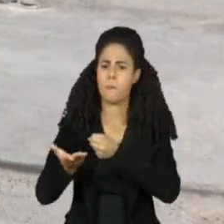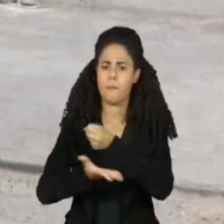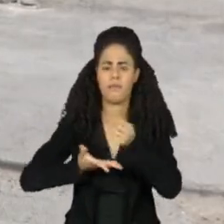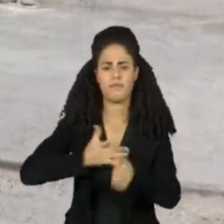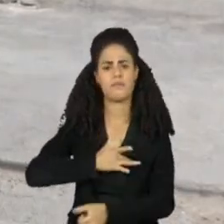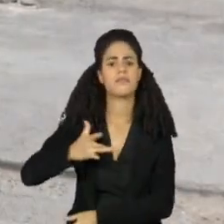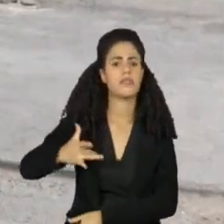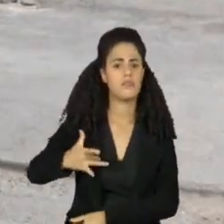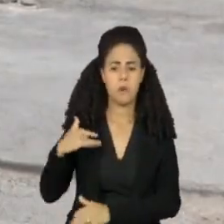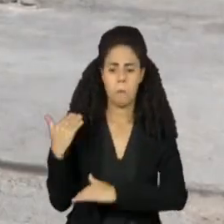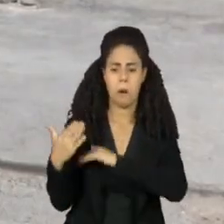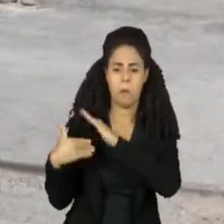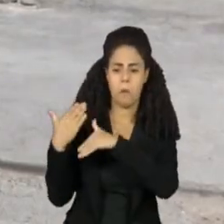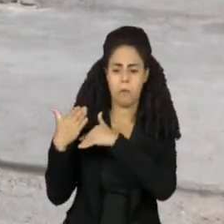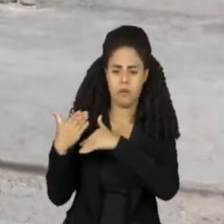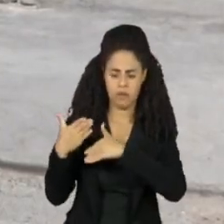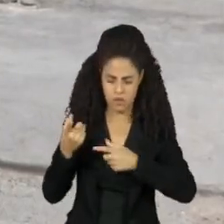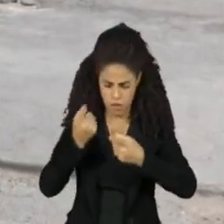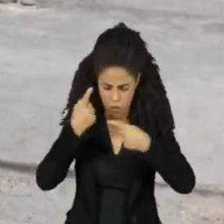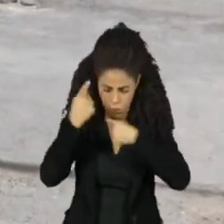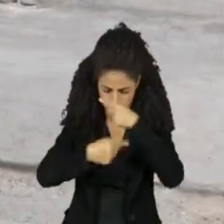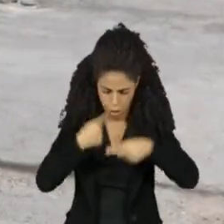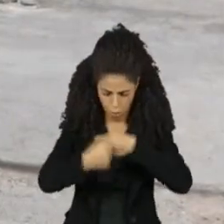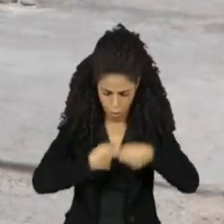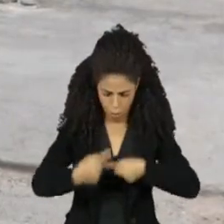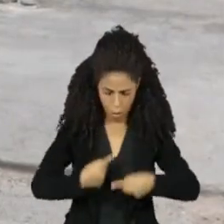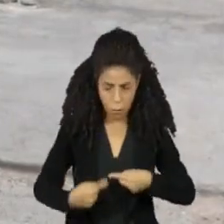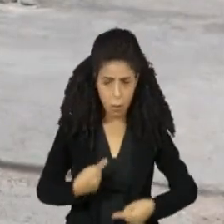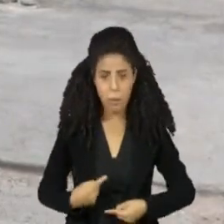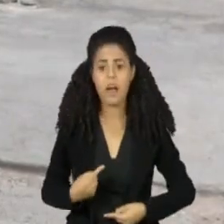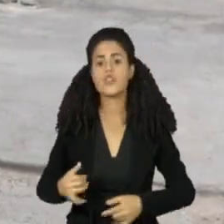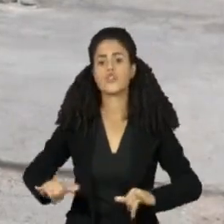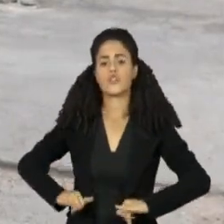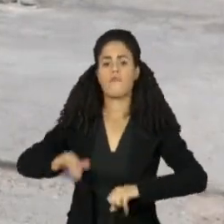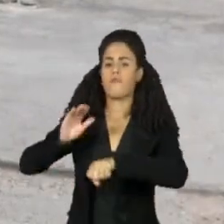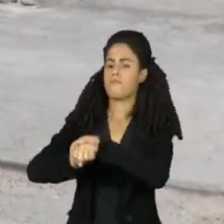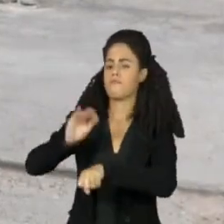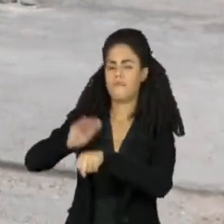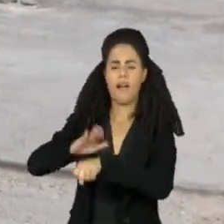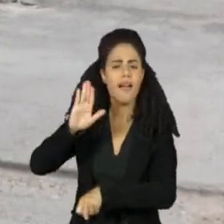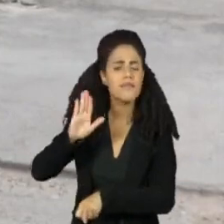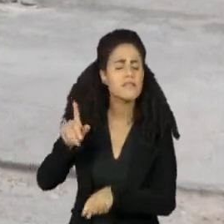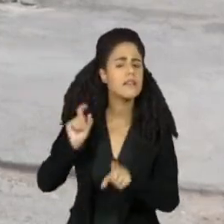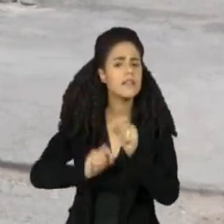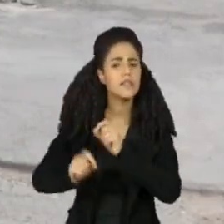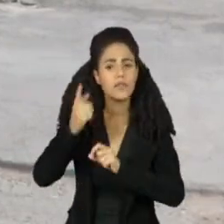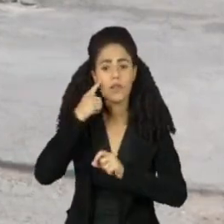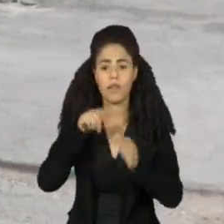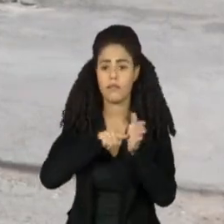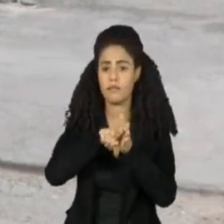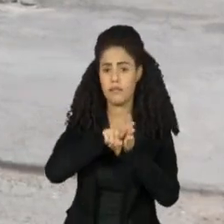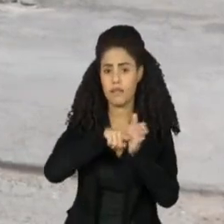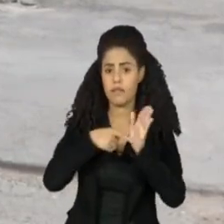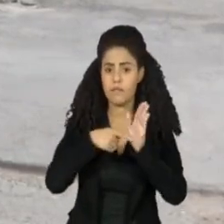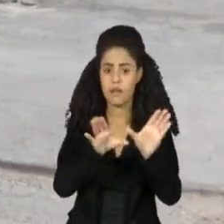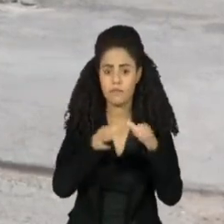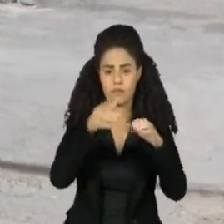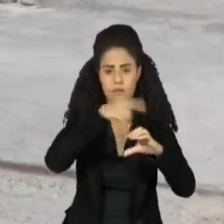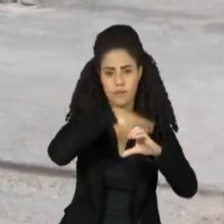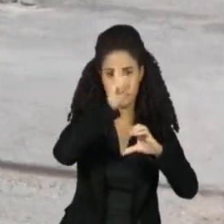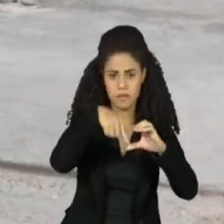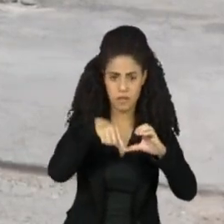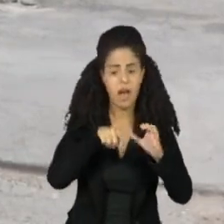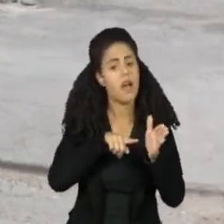tendem a desenvolver esses problemas até dez anos mais cedo é o que aponta um estudo publicado na revista científica britânica